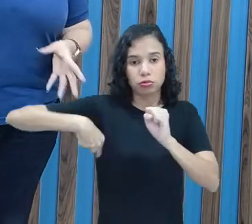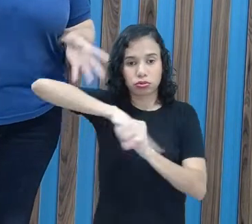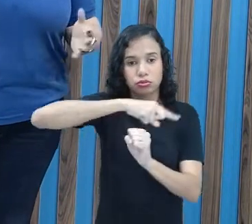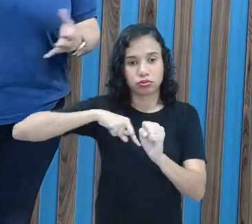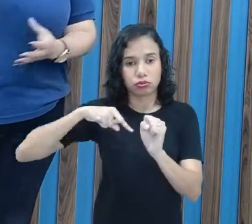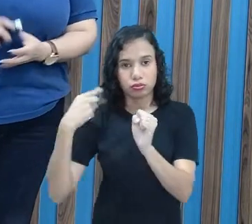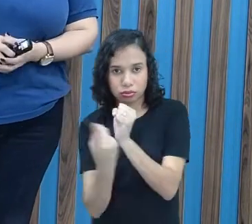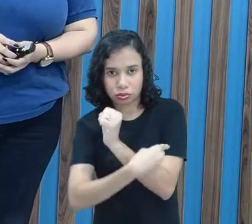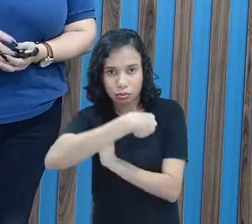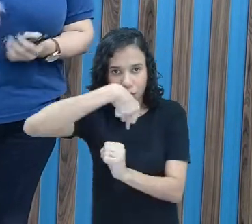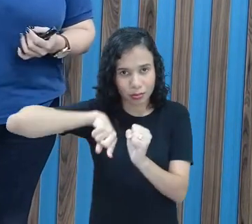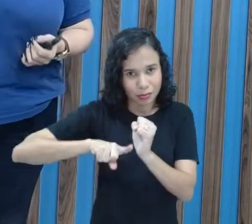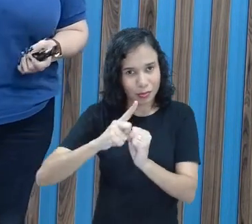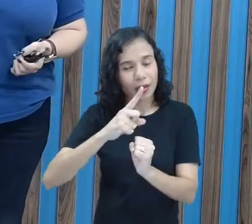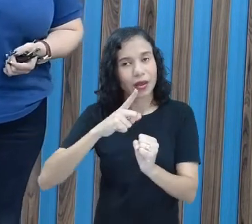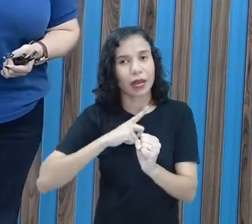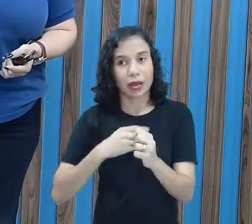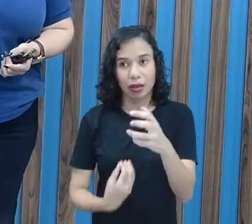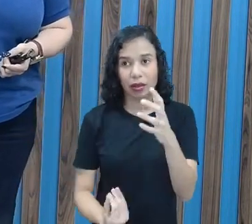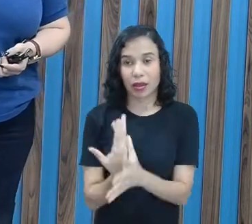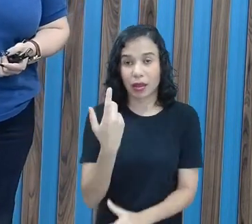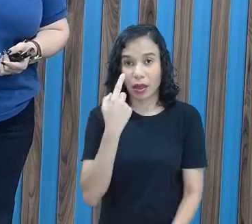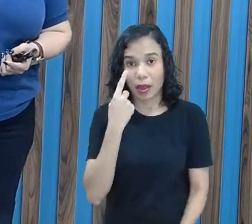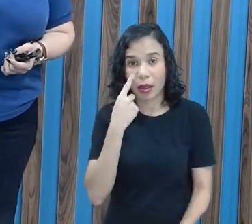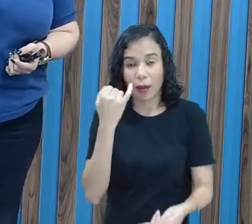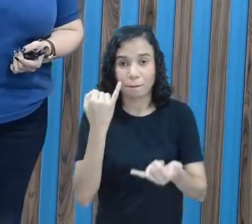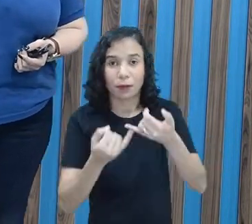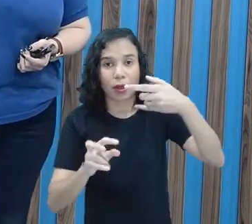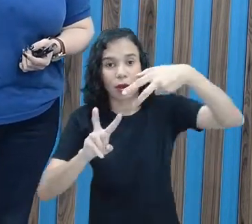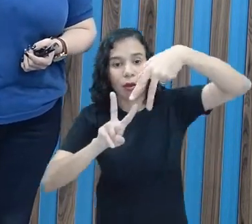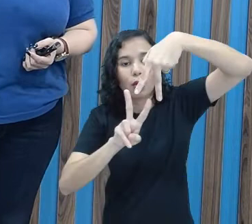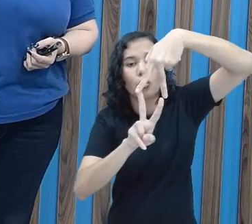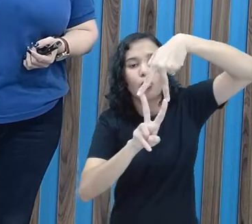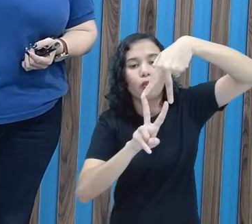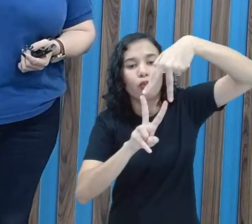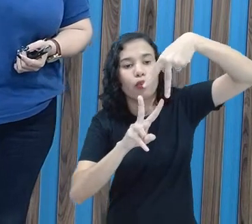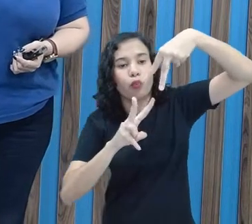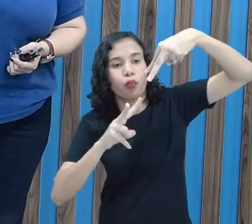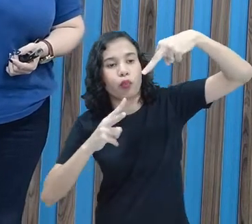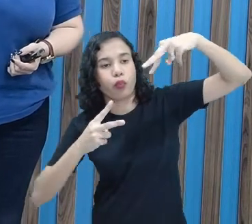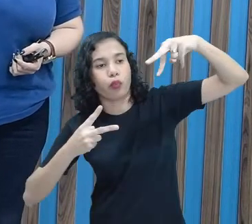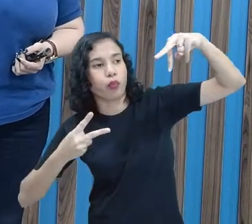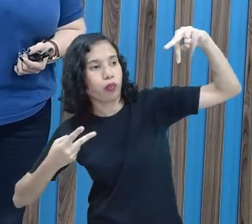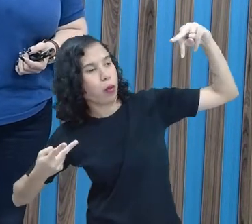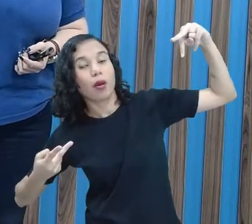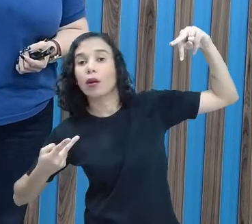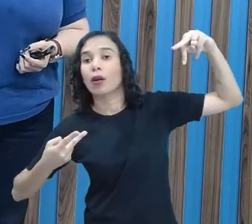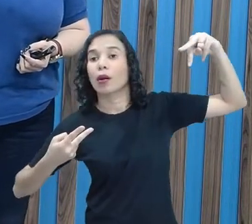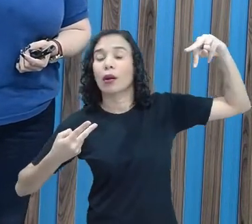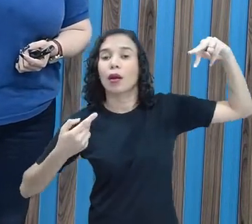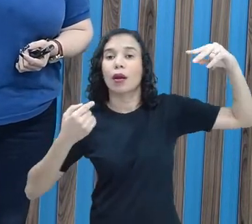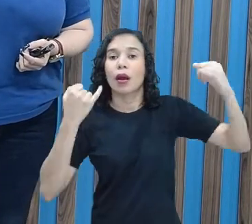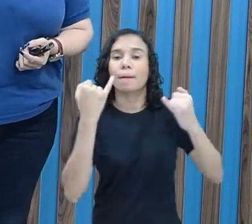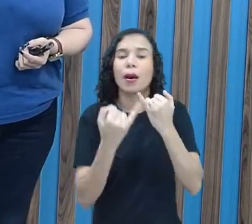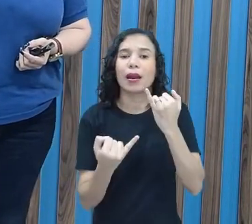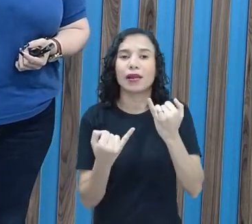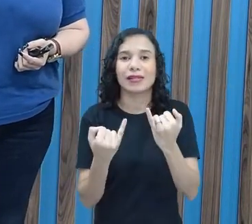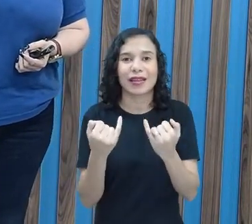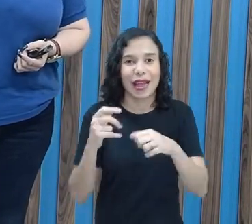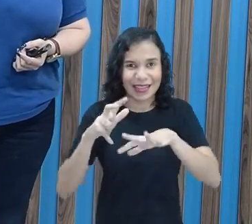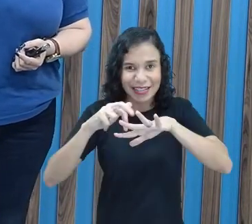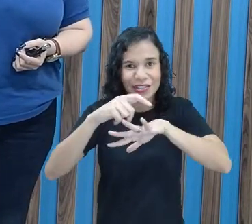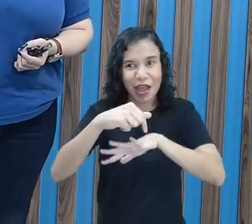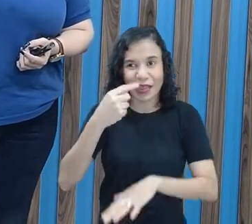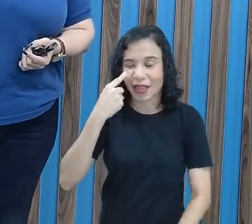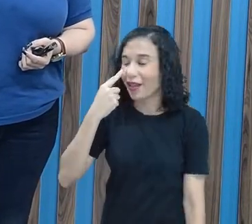gente viu, e ele tem esse formato helicoidal, né, dupla hélice. É como se fosse essa escada que a gente